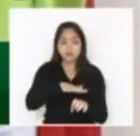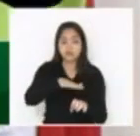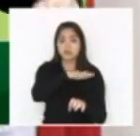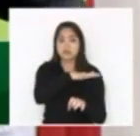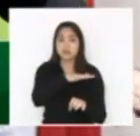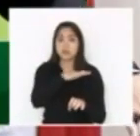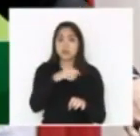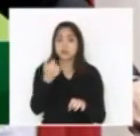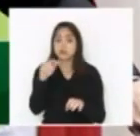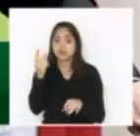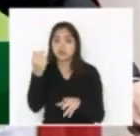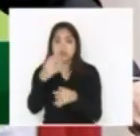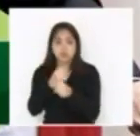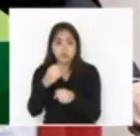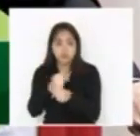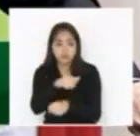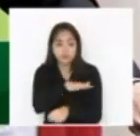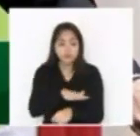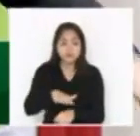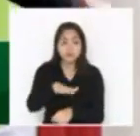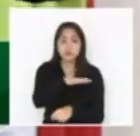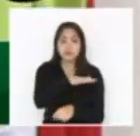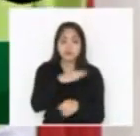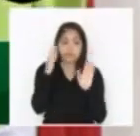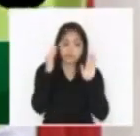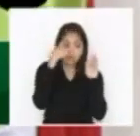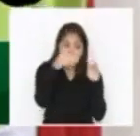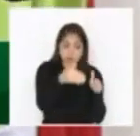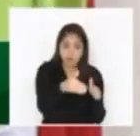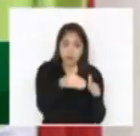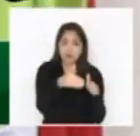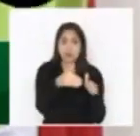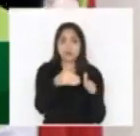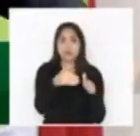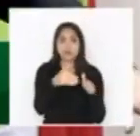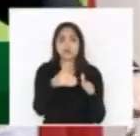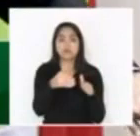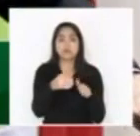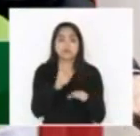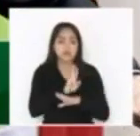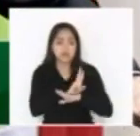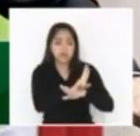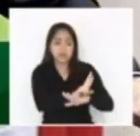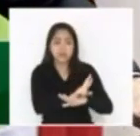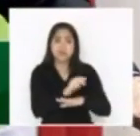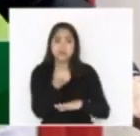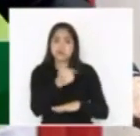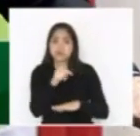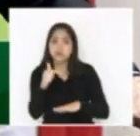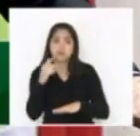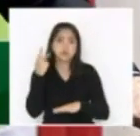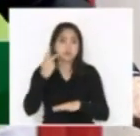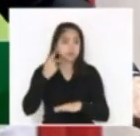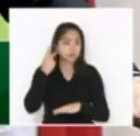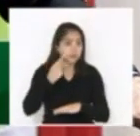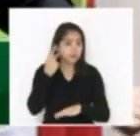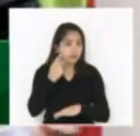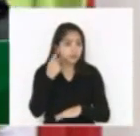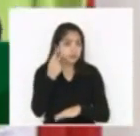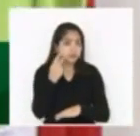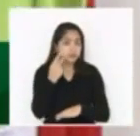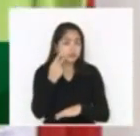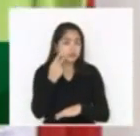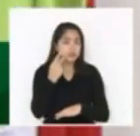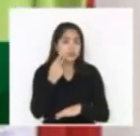tiver um orçamento regionalizado, por falta de força de representação política, não